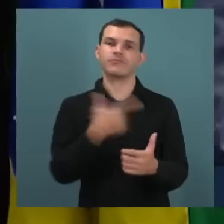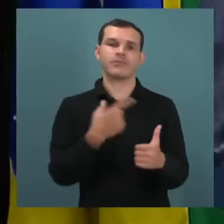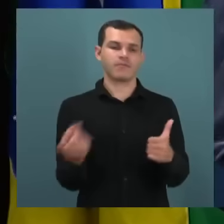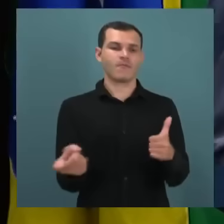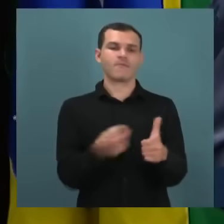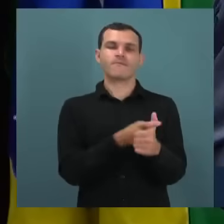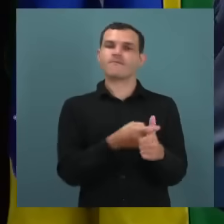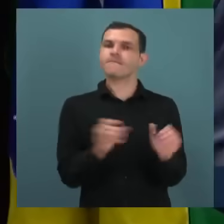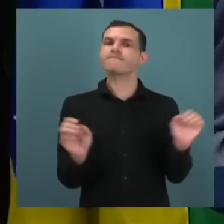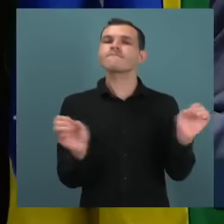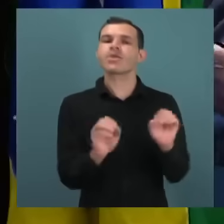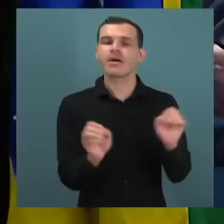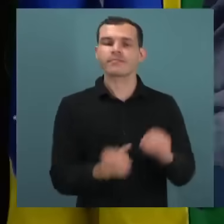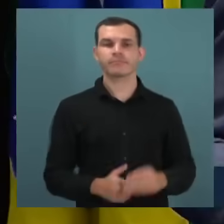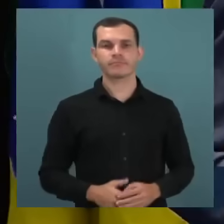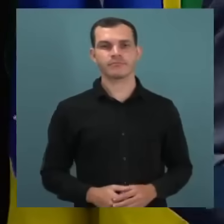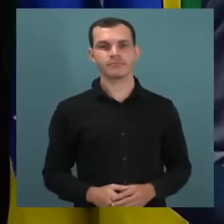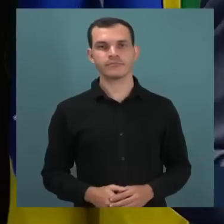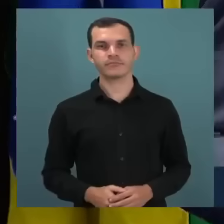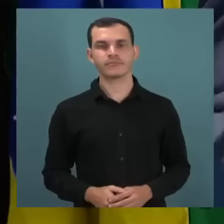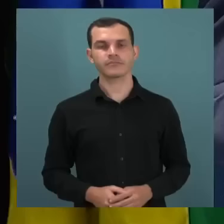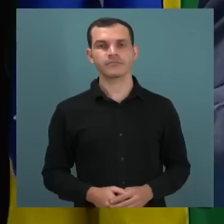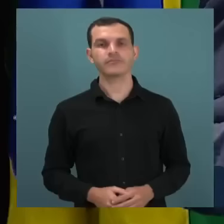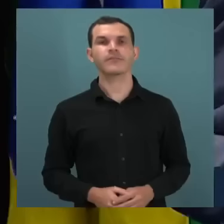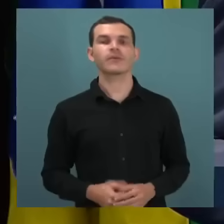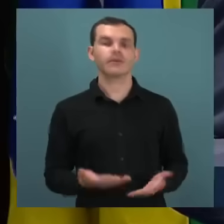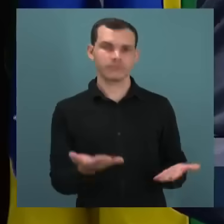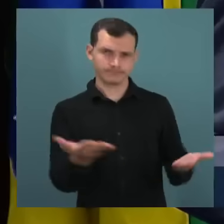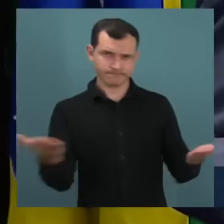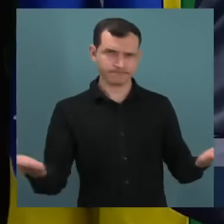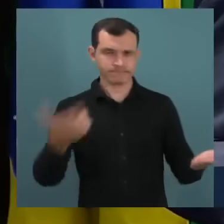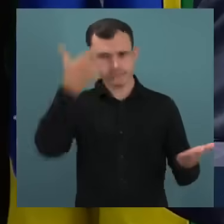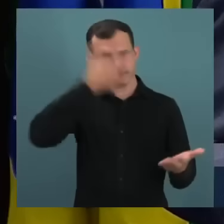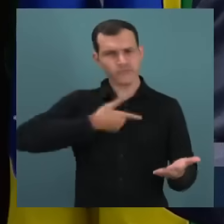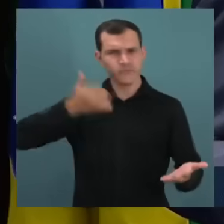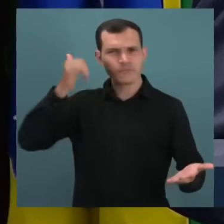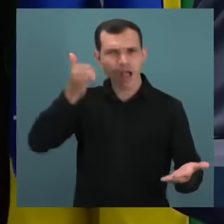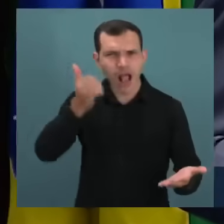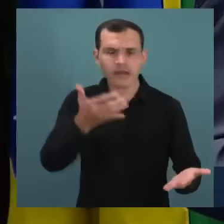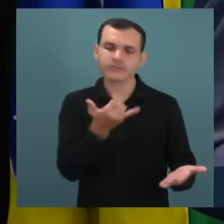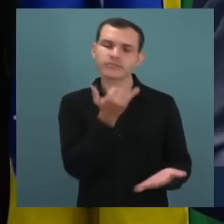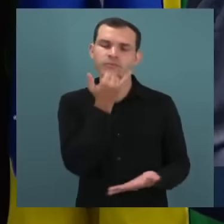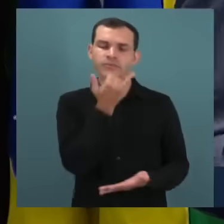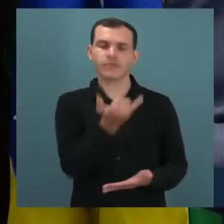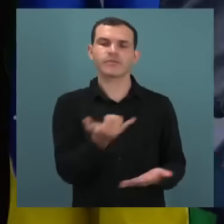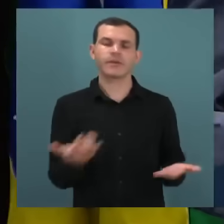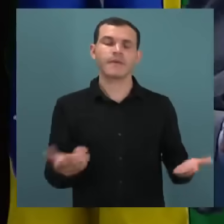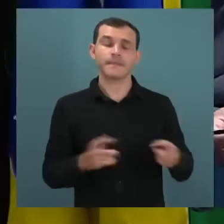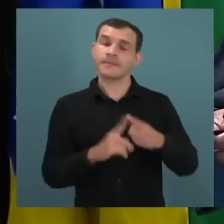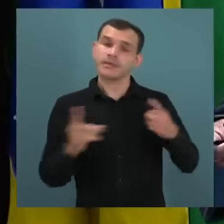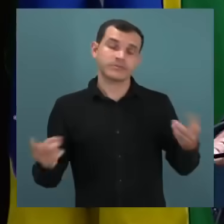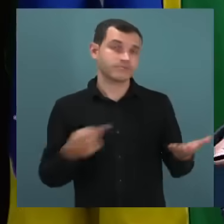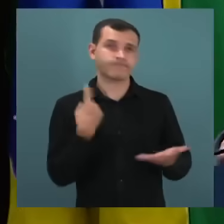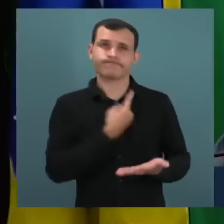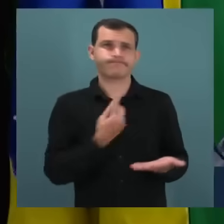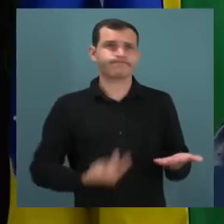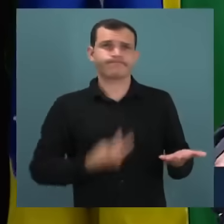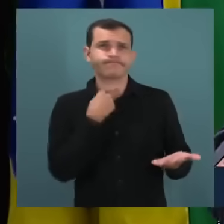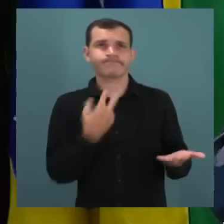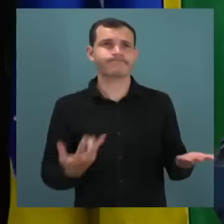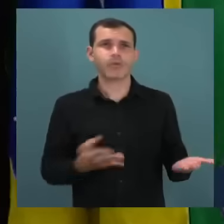inadimplência. Meus amigos, desculpem a minha ênfase, mas nós não podemos